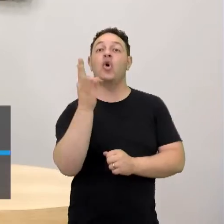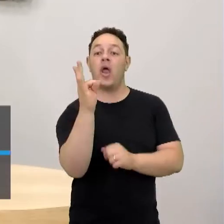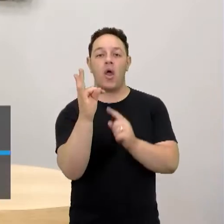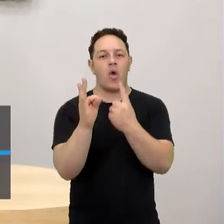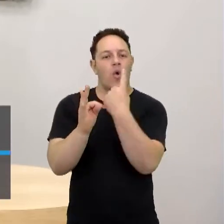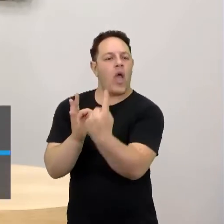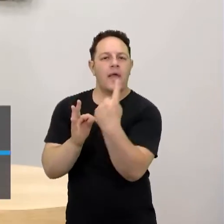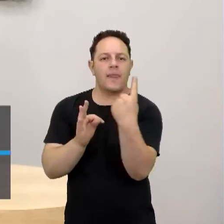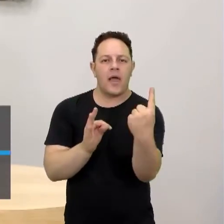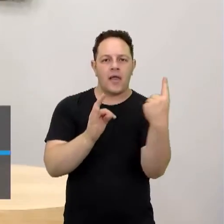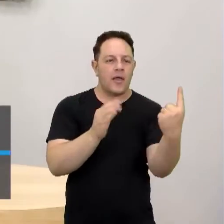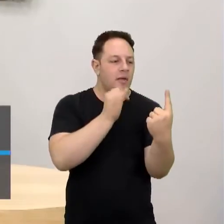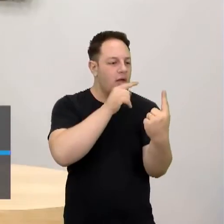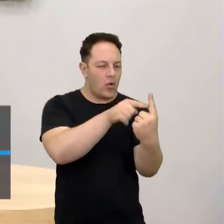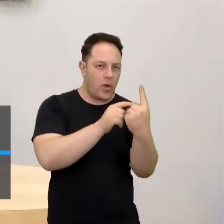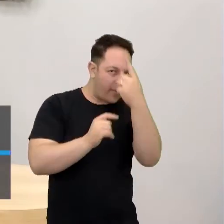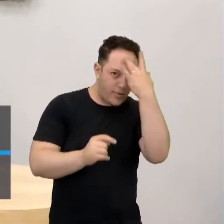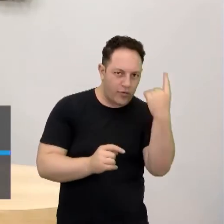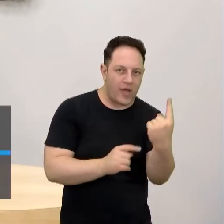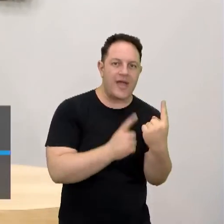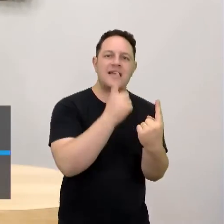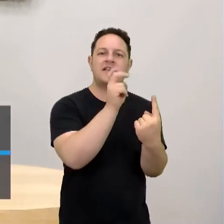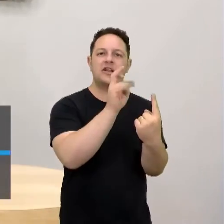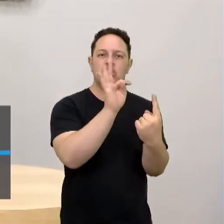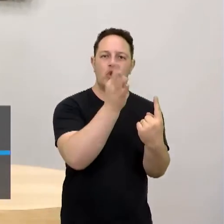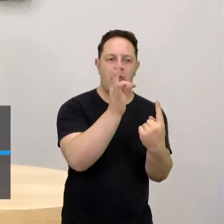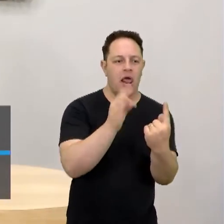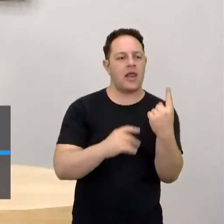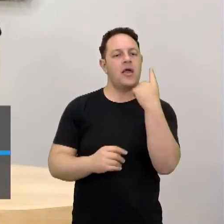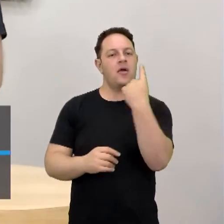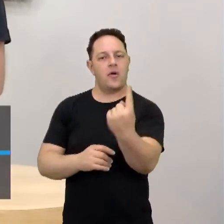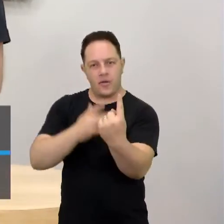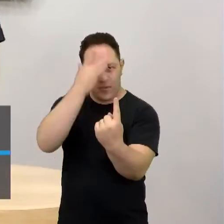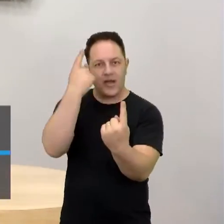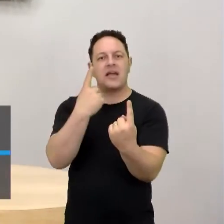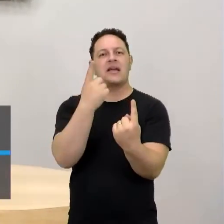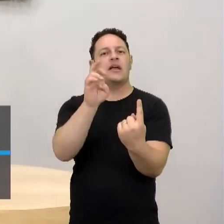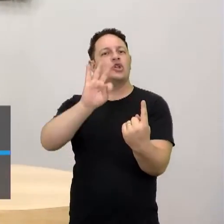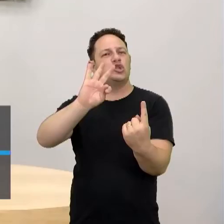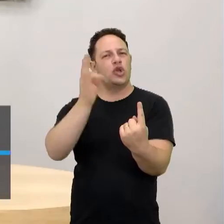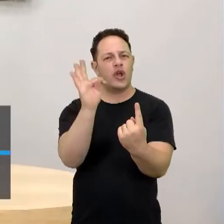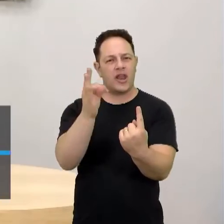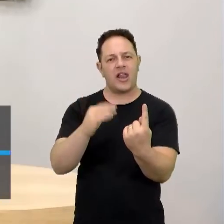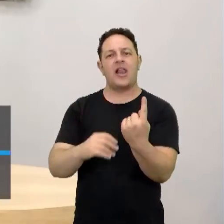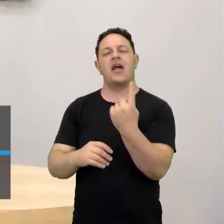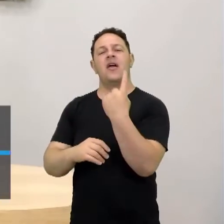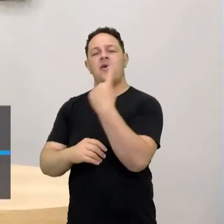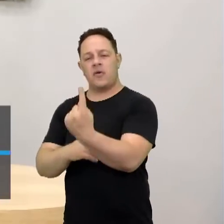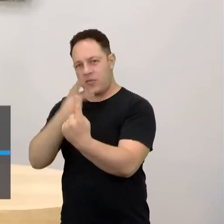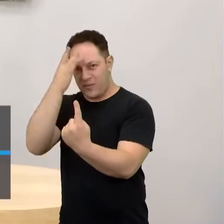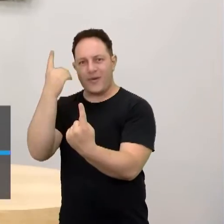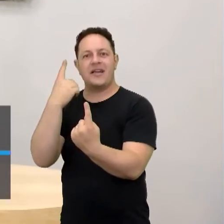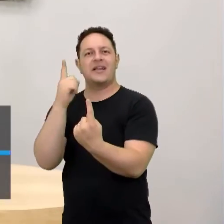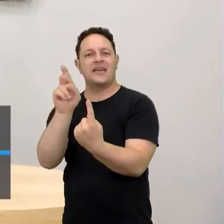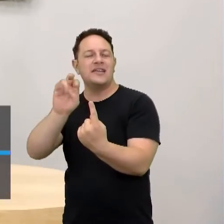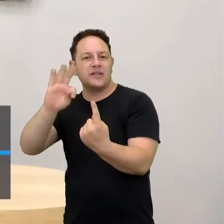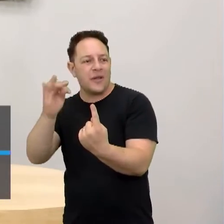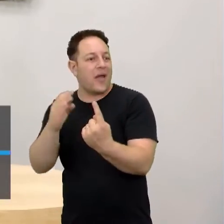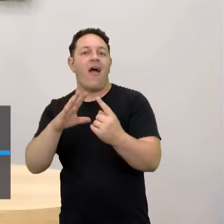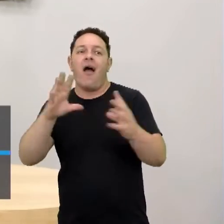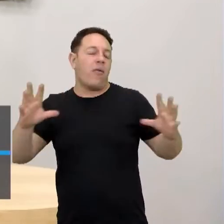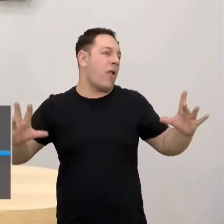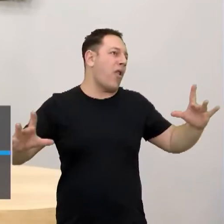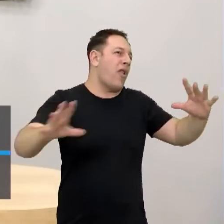pessoa, né, por habitante, por australiano. É uma porcentagem, é uma quantidade muito grande de poluentes, né, na